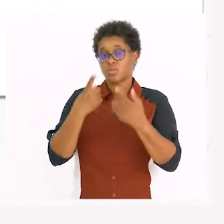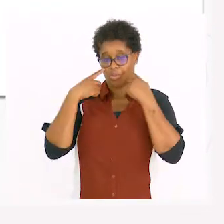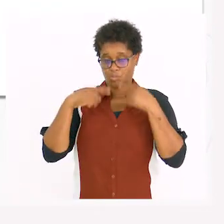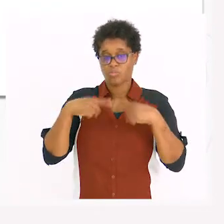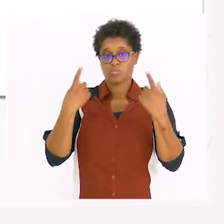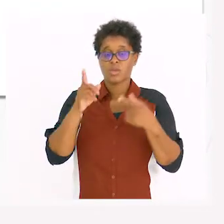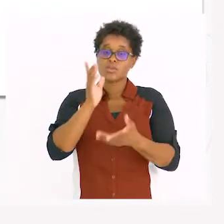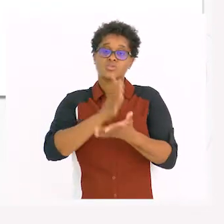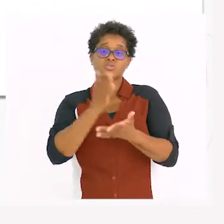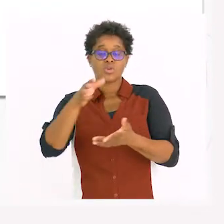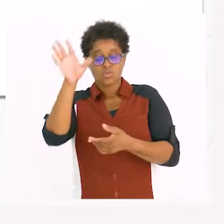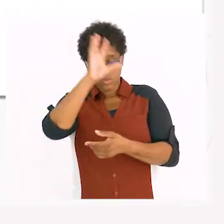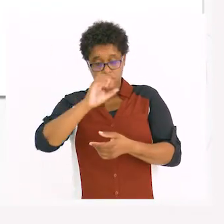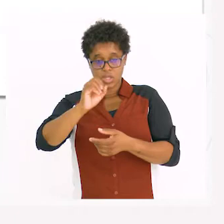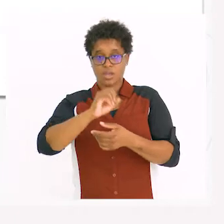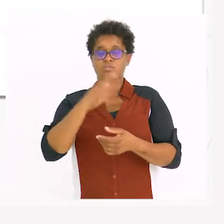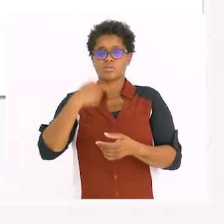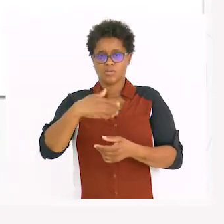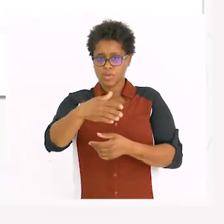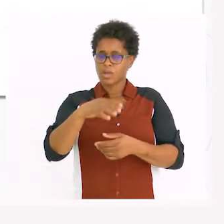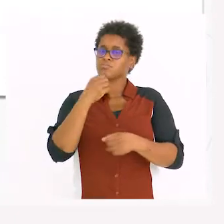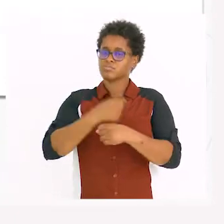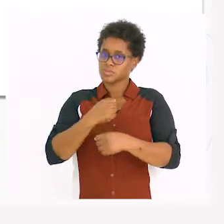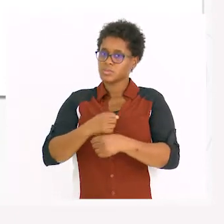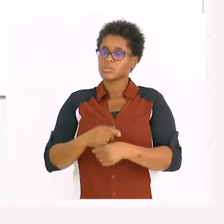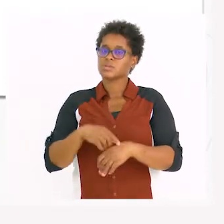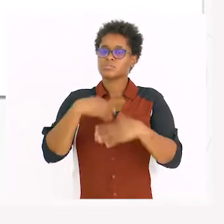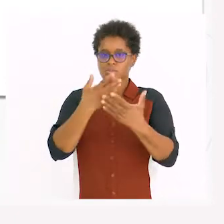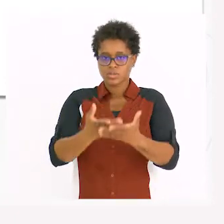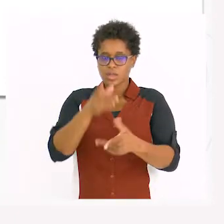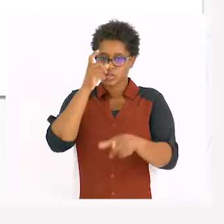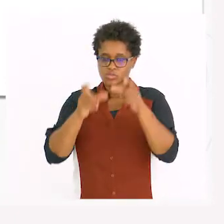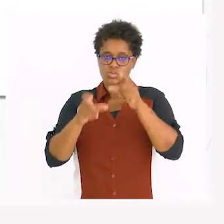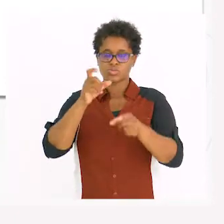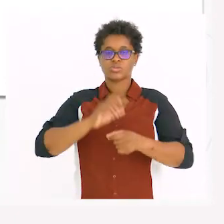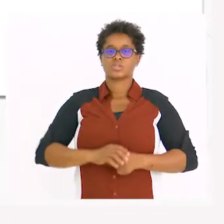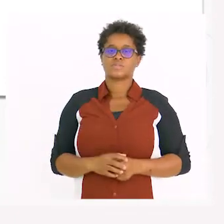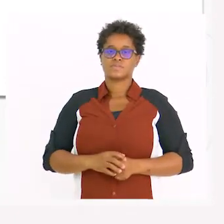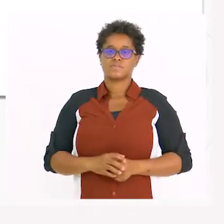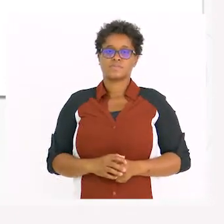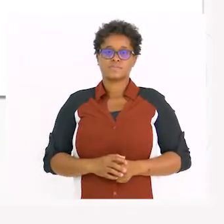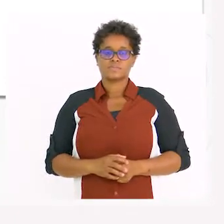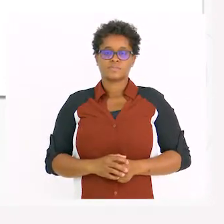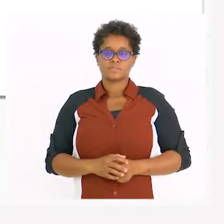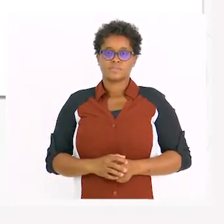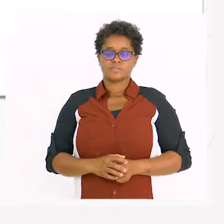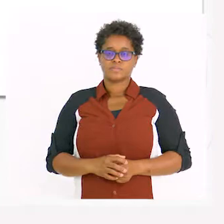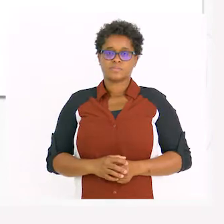aí somente o Estado deverá produzir e oferecer às pessoas. Nós